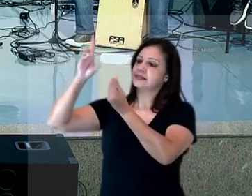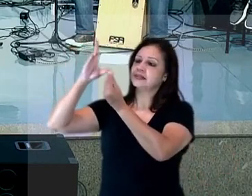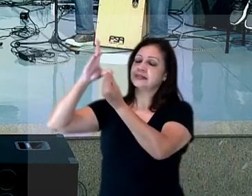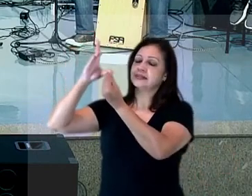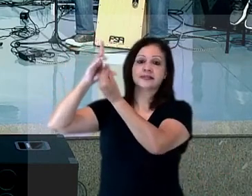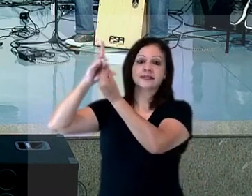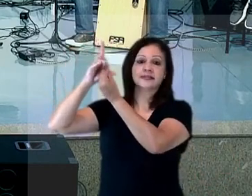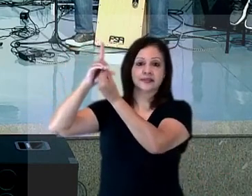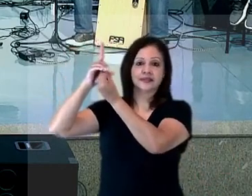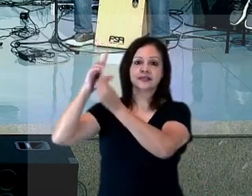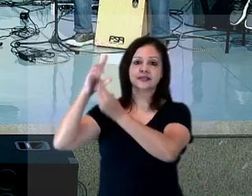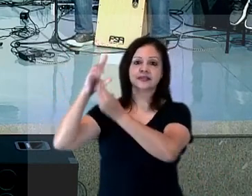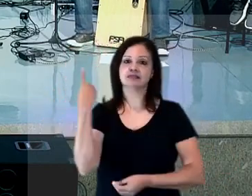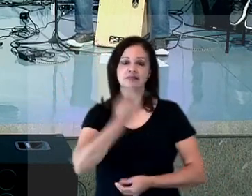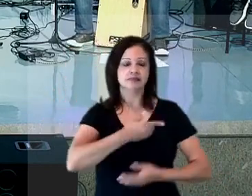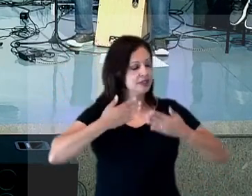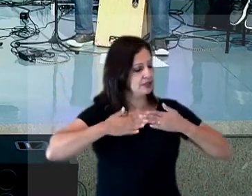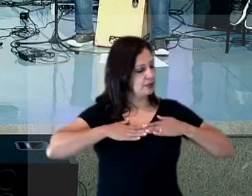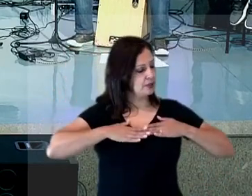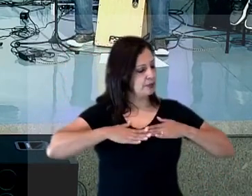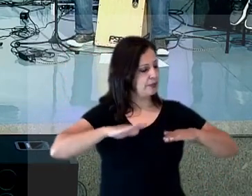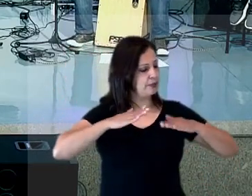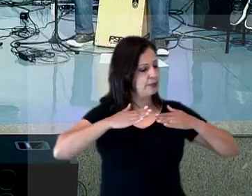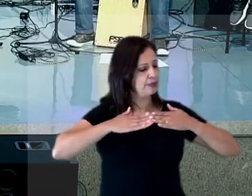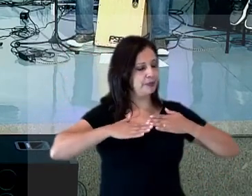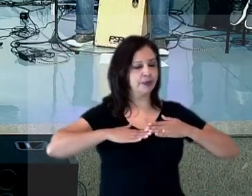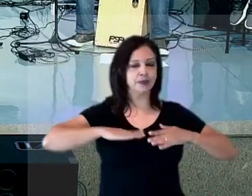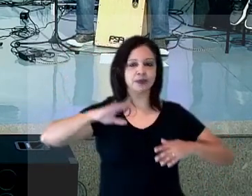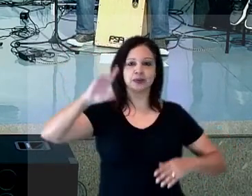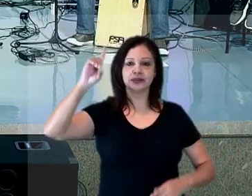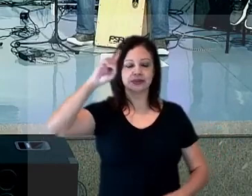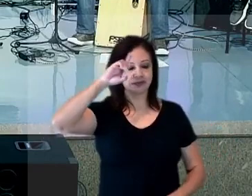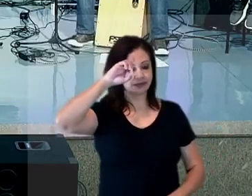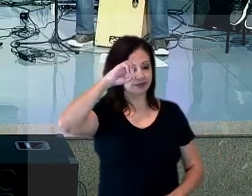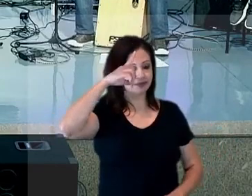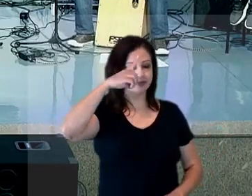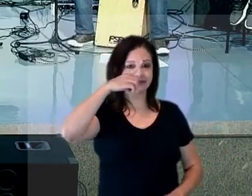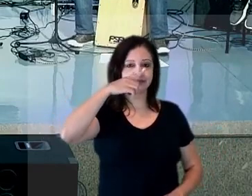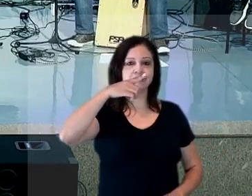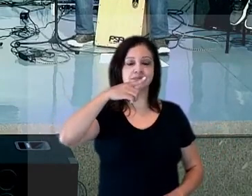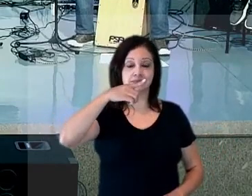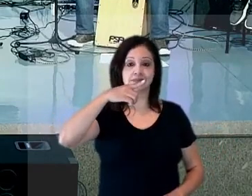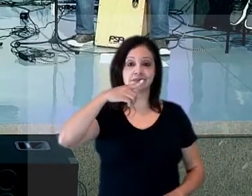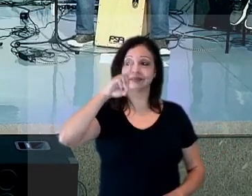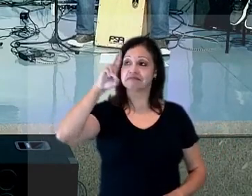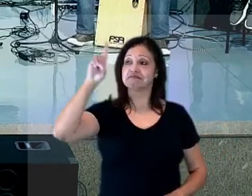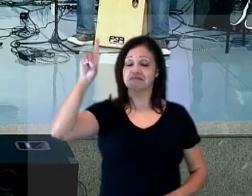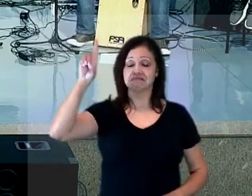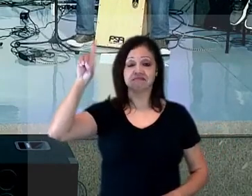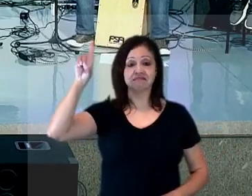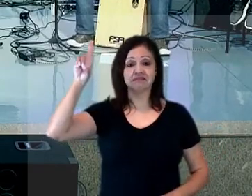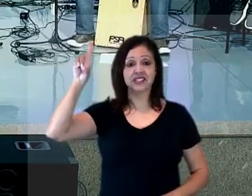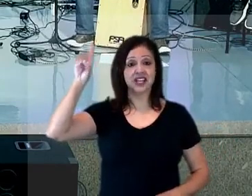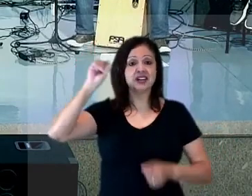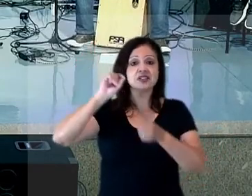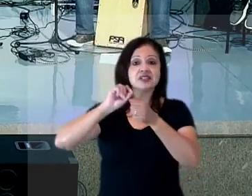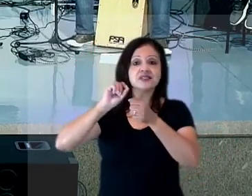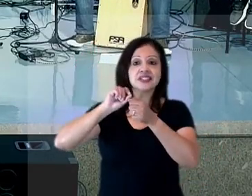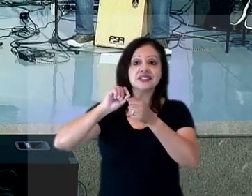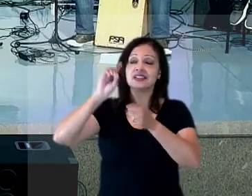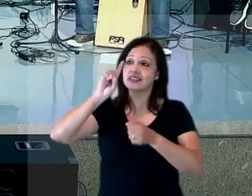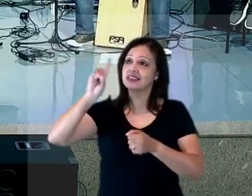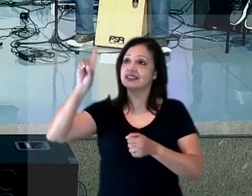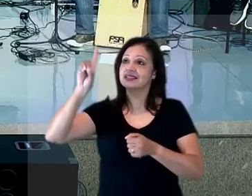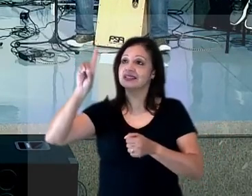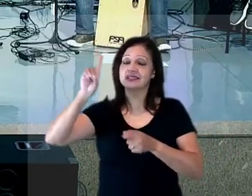nós temos a tranquilidade de que Deus está no controle de todas as coisas. Se Ele fizer, Ele é Deus. Se Ele